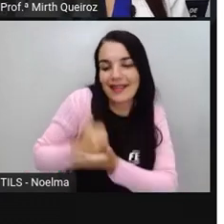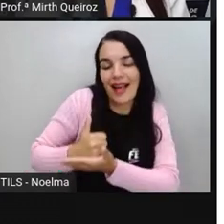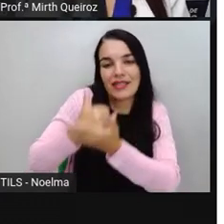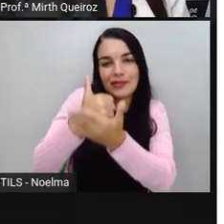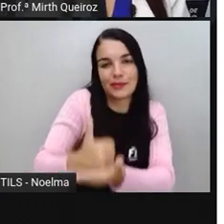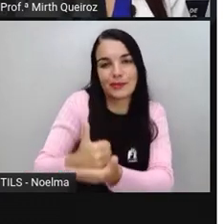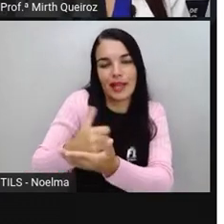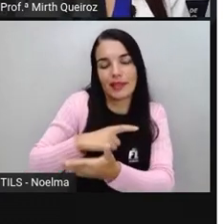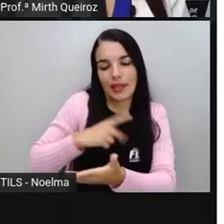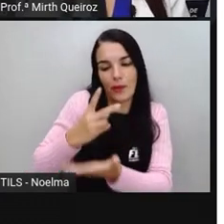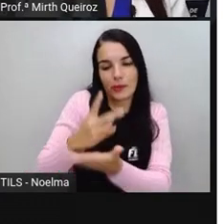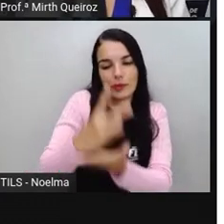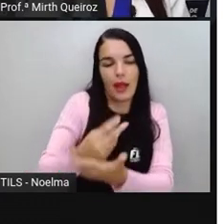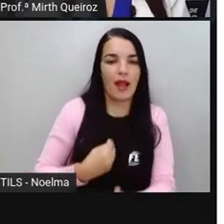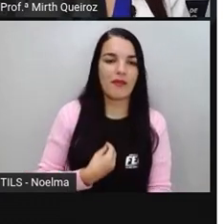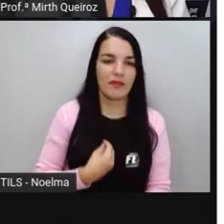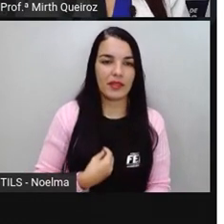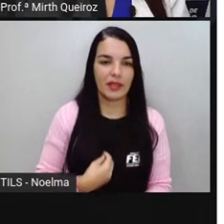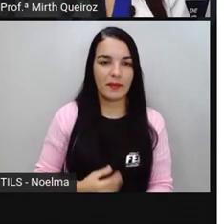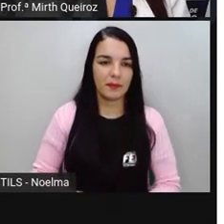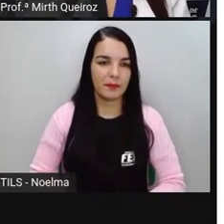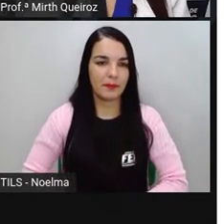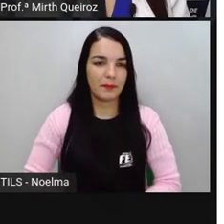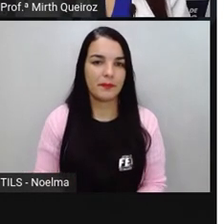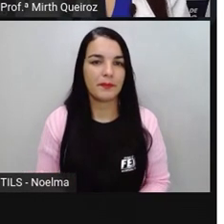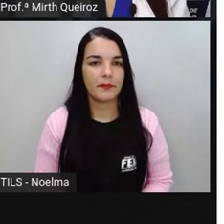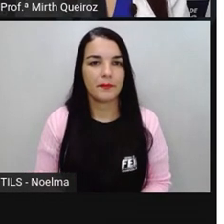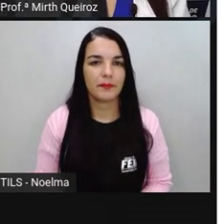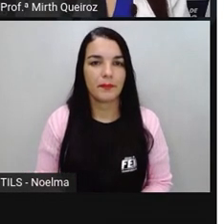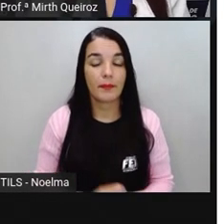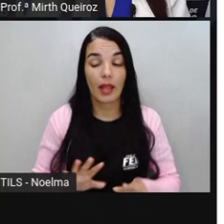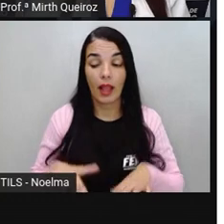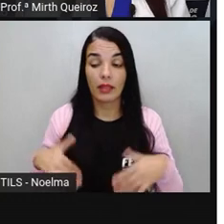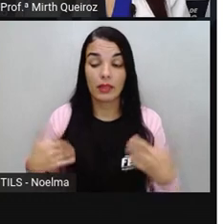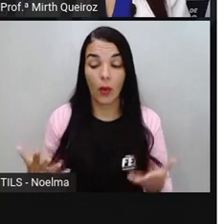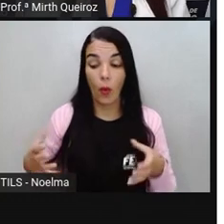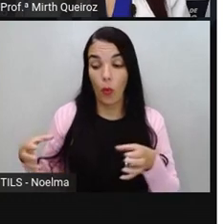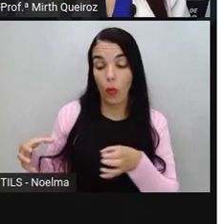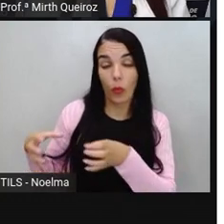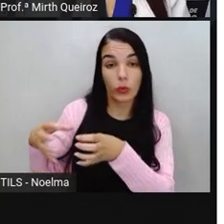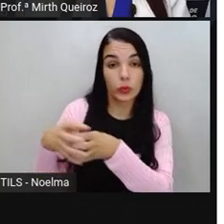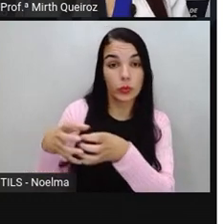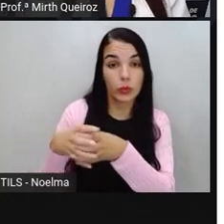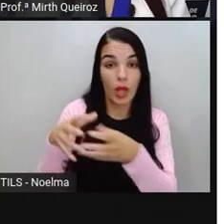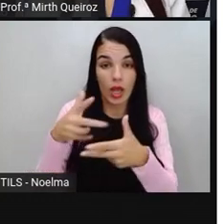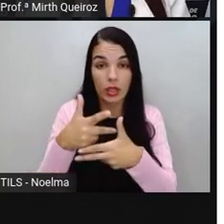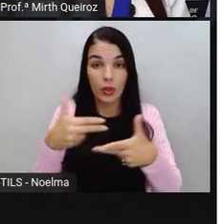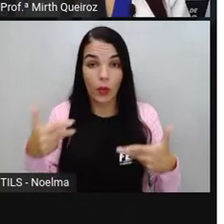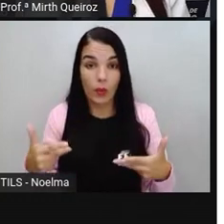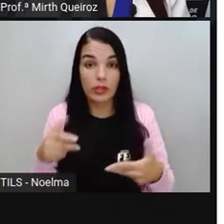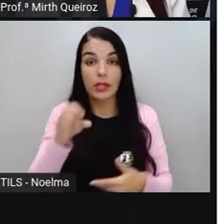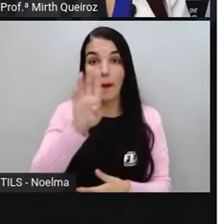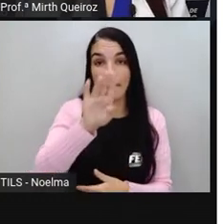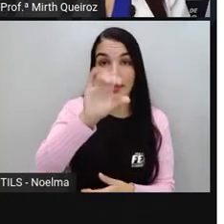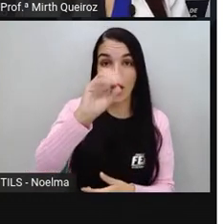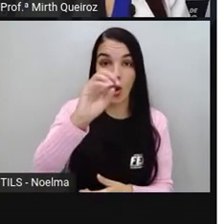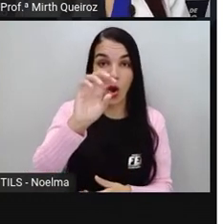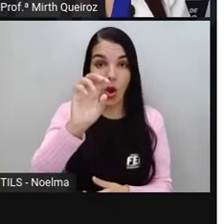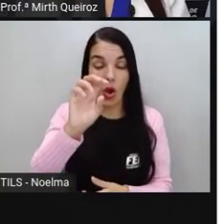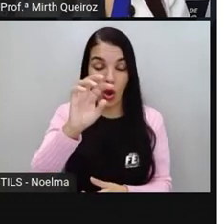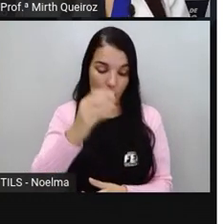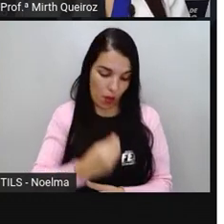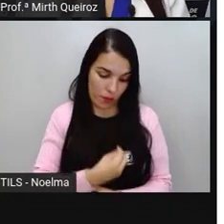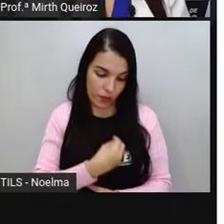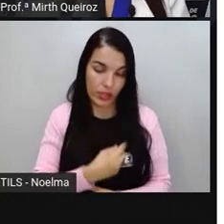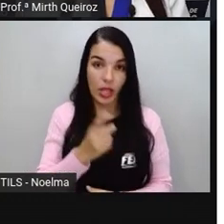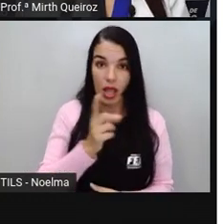manutenção da vida, certo? Então, o conjunto de elementos bióticos e abióticos trocam entre si